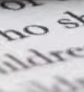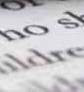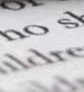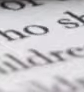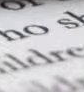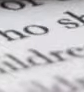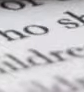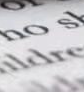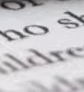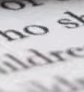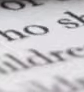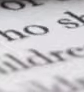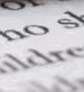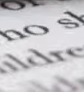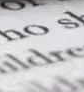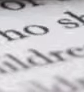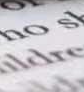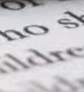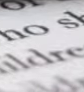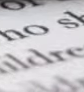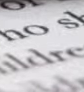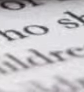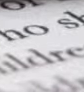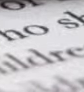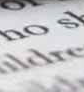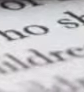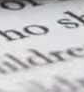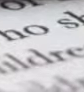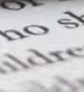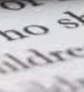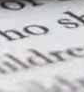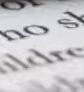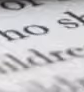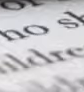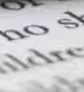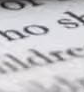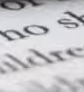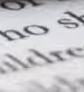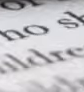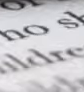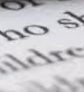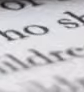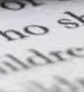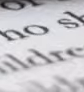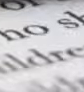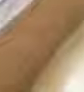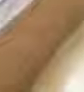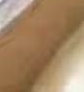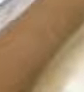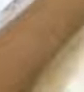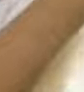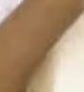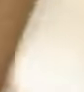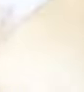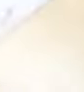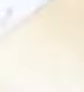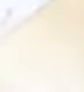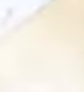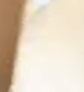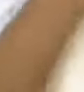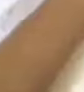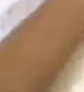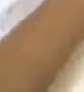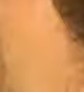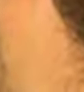acadêmico, devemos prestar muita atenção ao fazermos nossos trabalhos e pesquisas escolares. O plágio